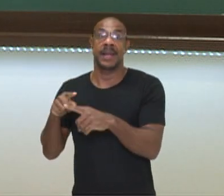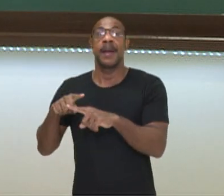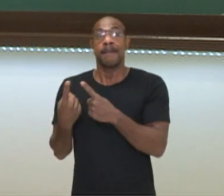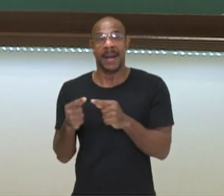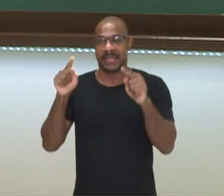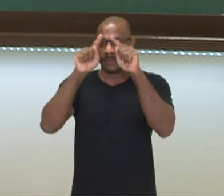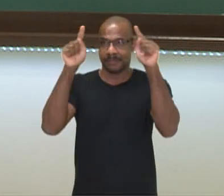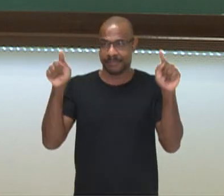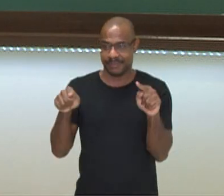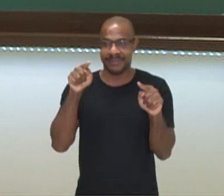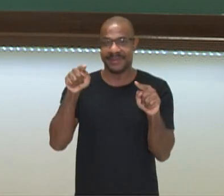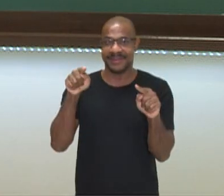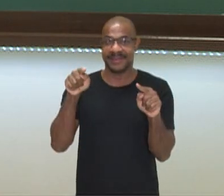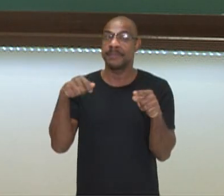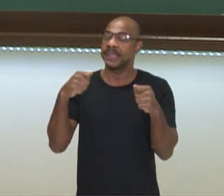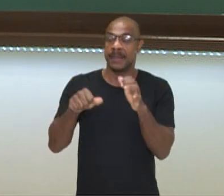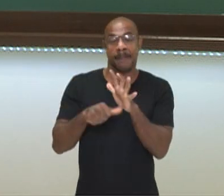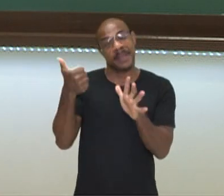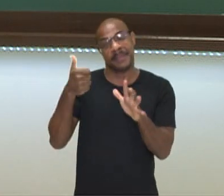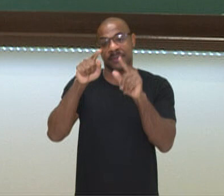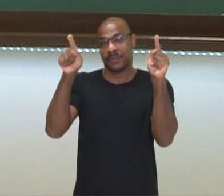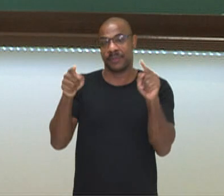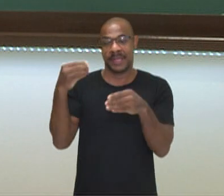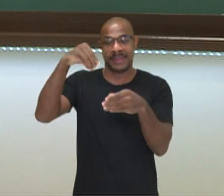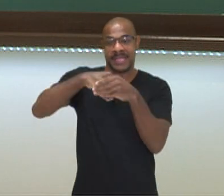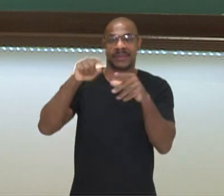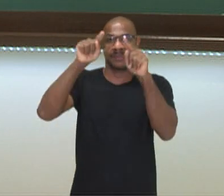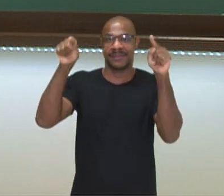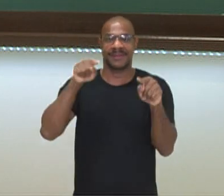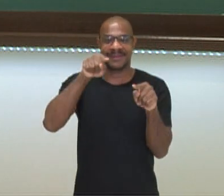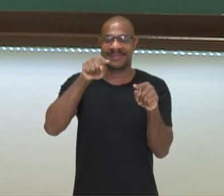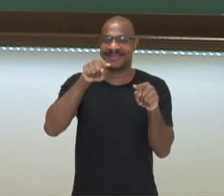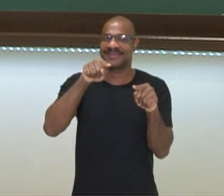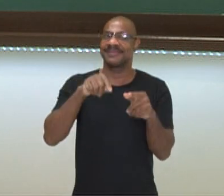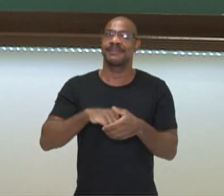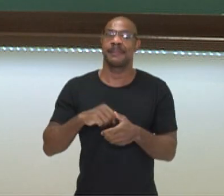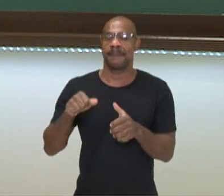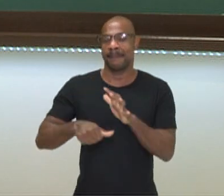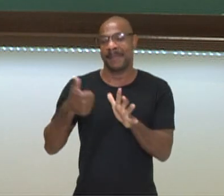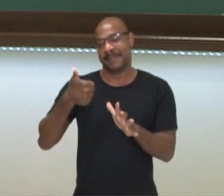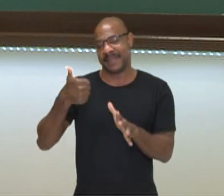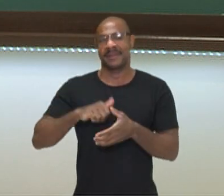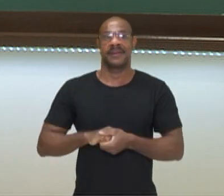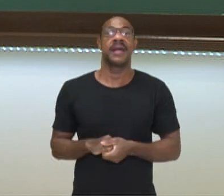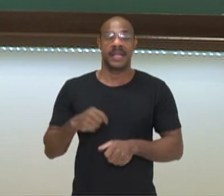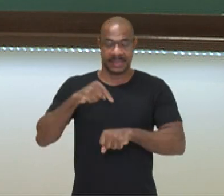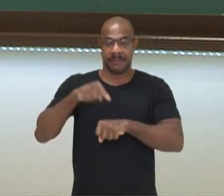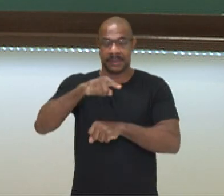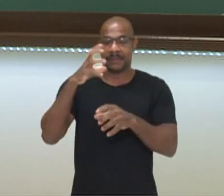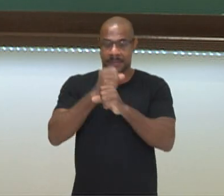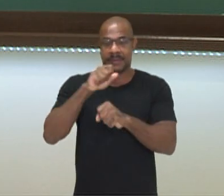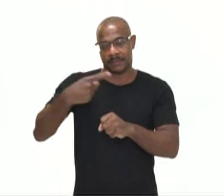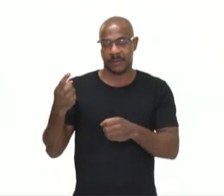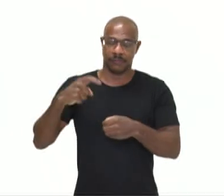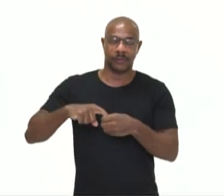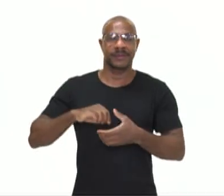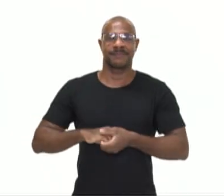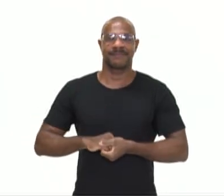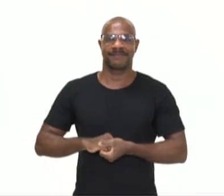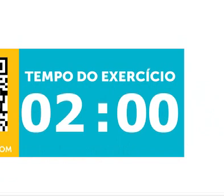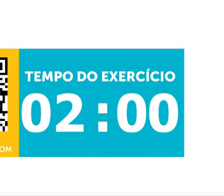destacando o que eu tenho que dar prioridade. Ou seja, o que eu tenho que resolver primeiro. Tempo para vocês e a gente já volta.